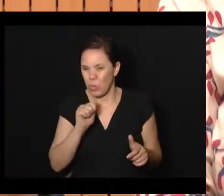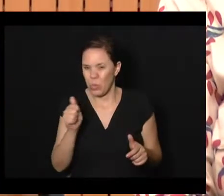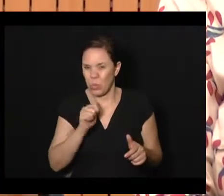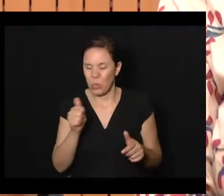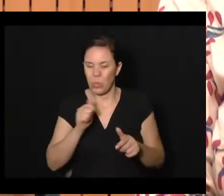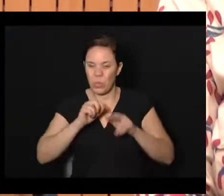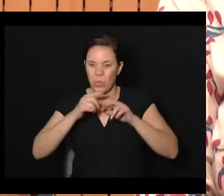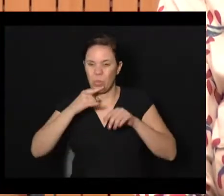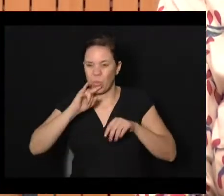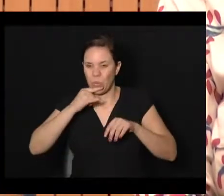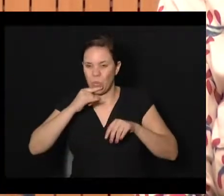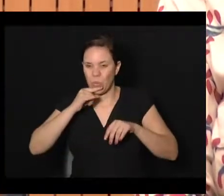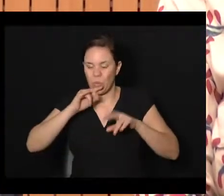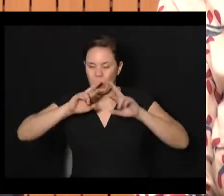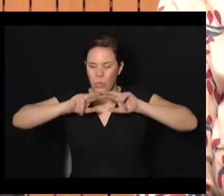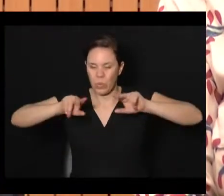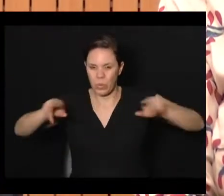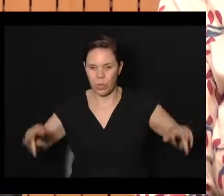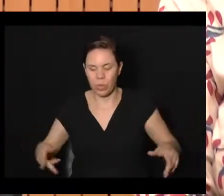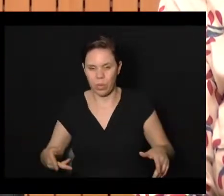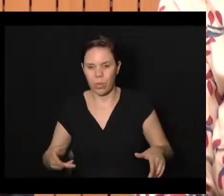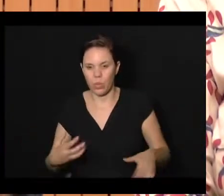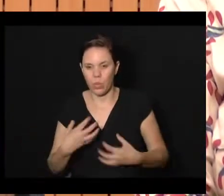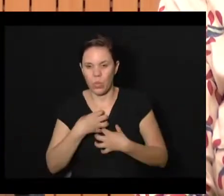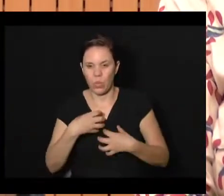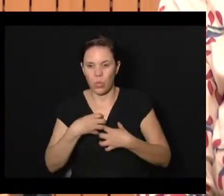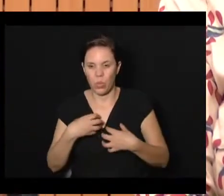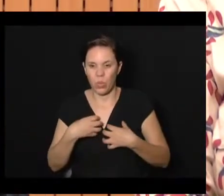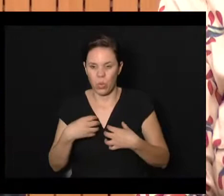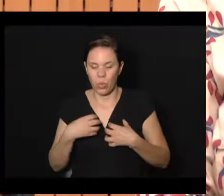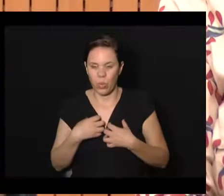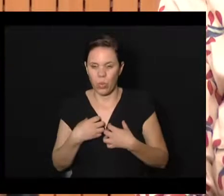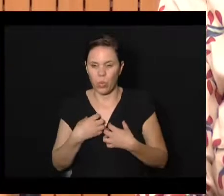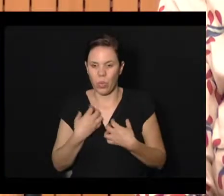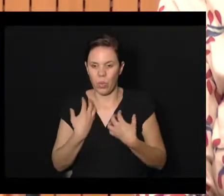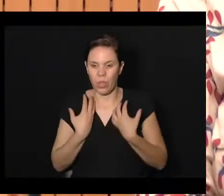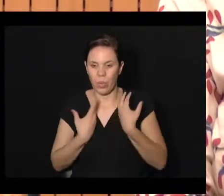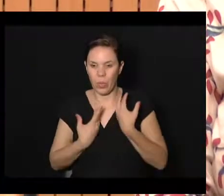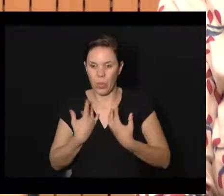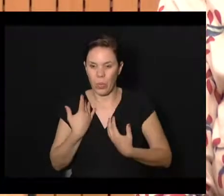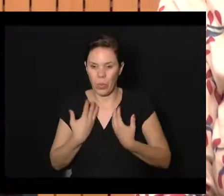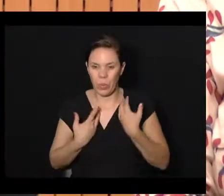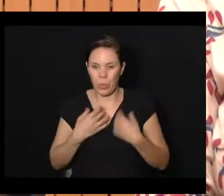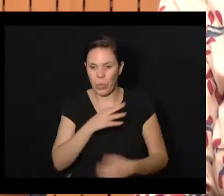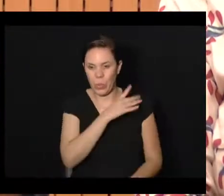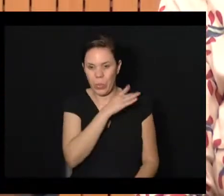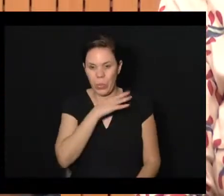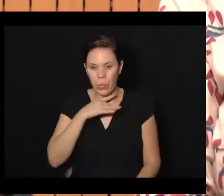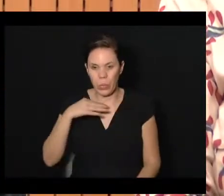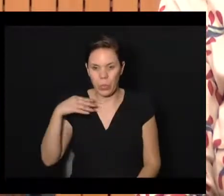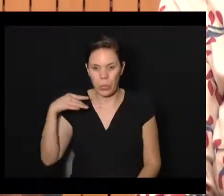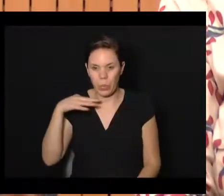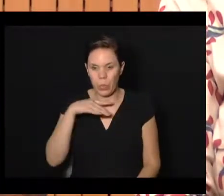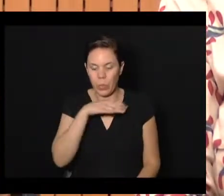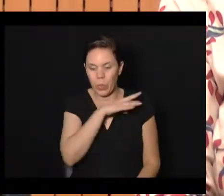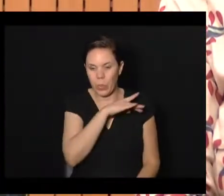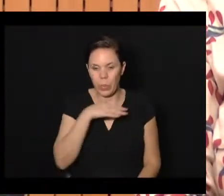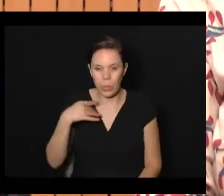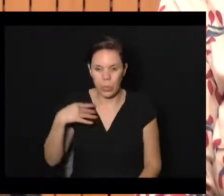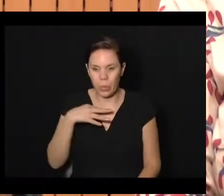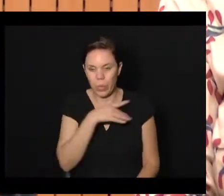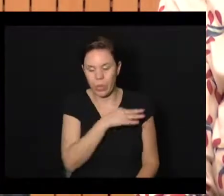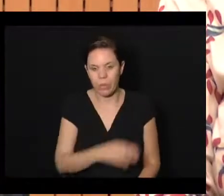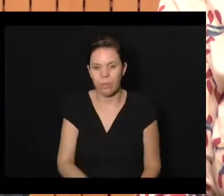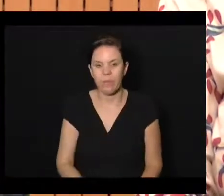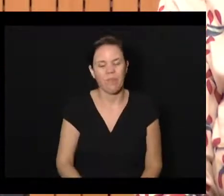sensação de aquecimento corpóreo aí que é uma falsa sensação de que a temperatura aumenta mas não significa que o aumento então isso dá uma